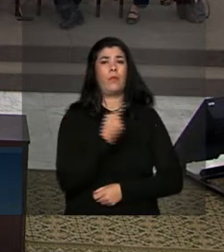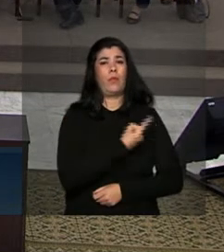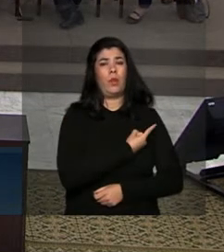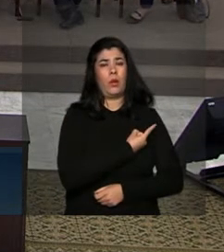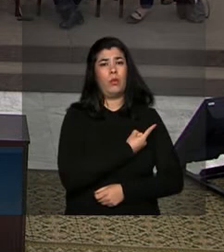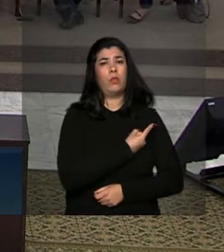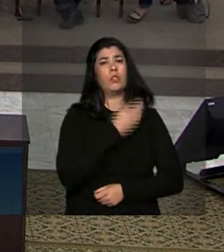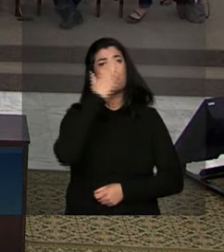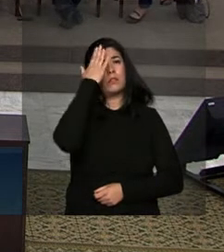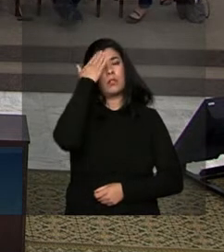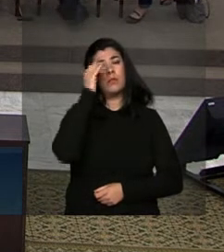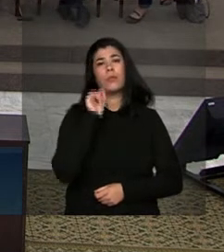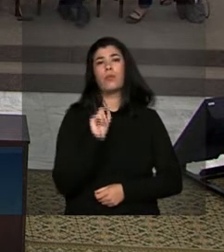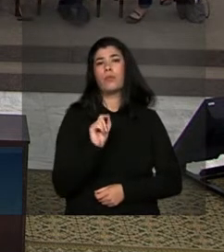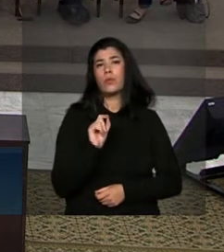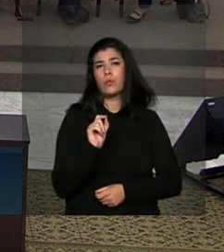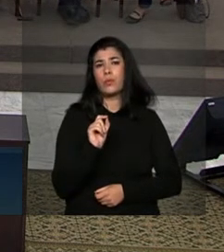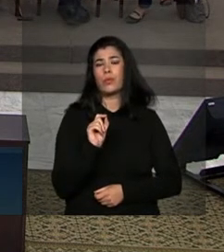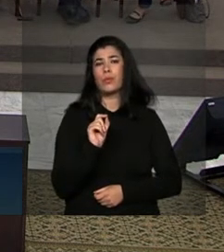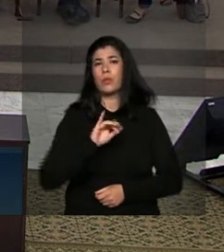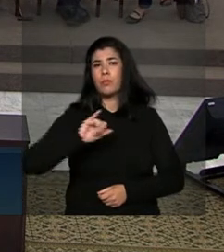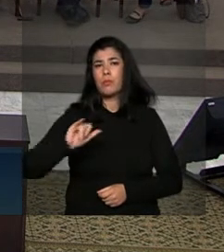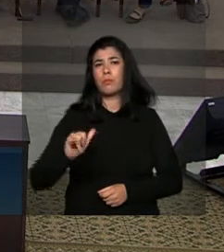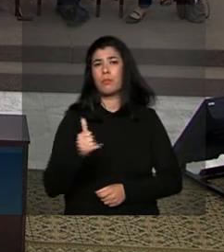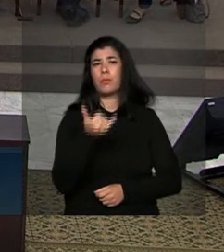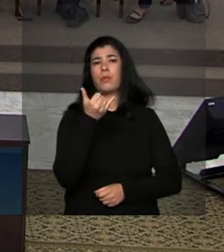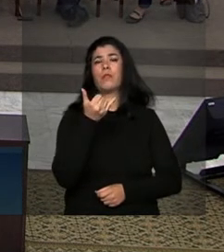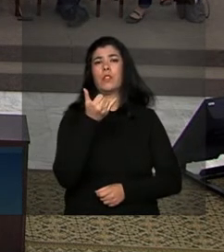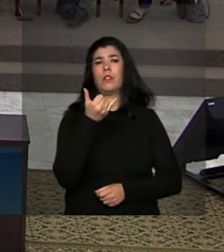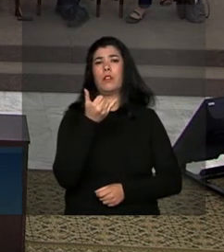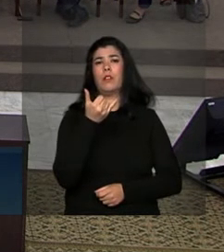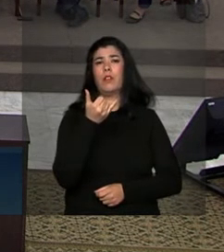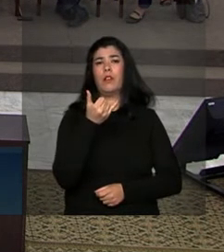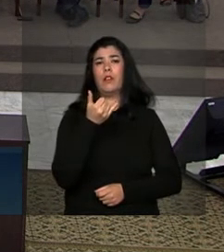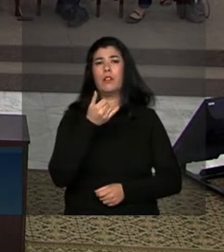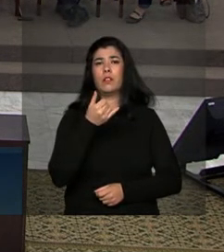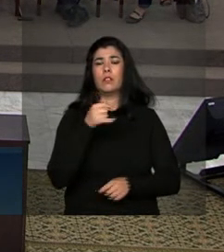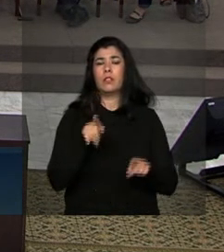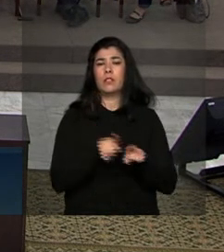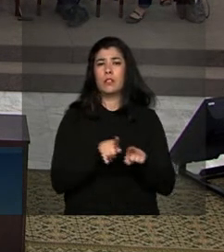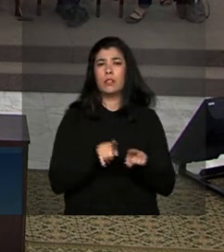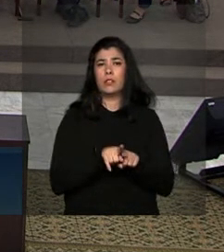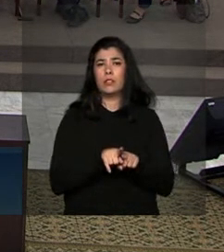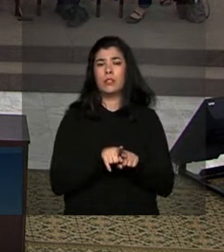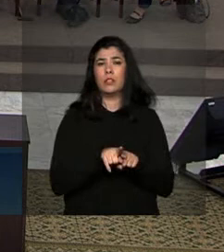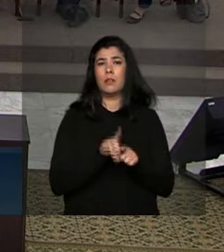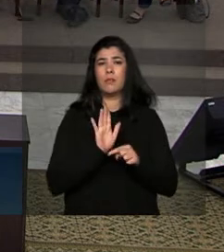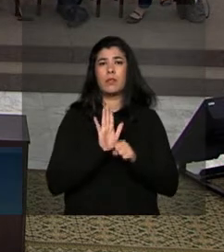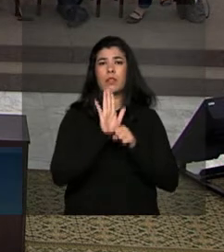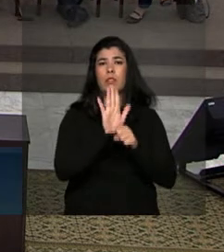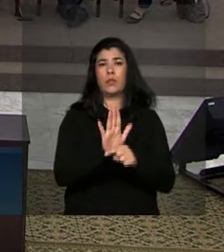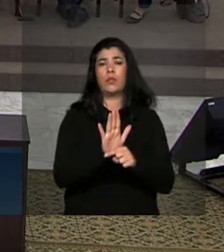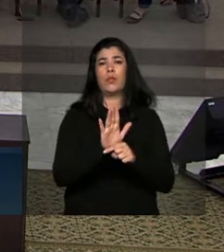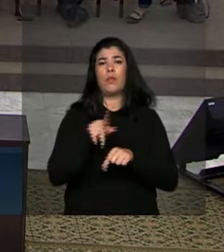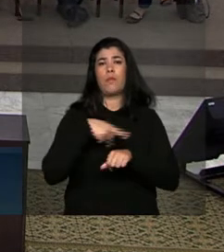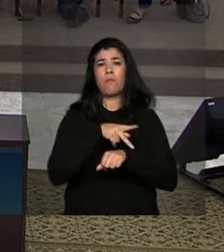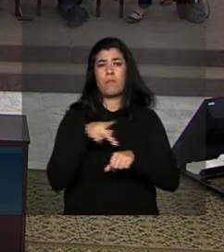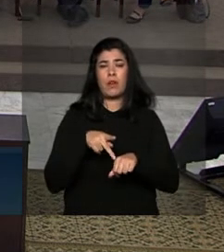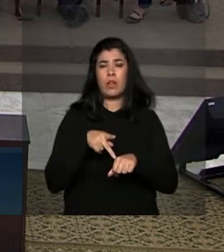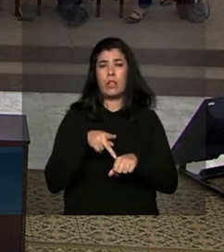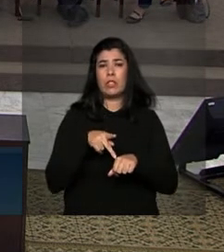que soubemos tirar o nosso país do mapa da fome e da